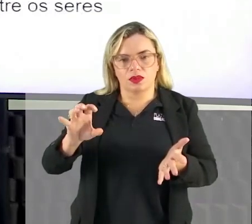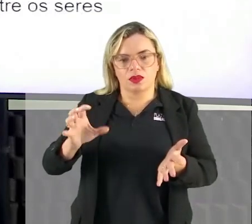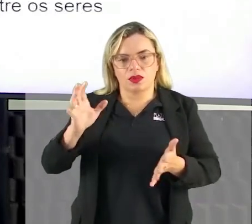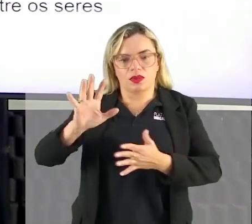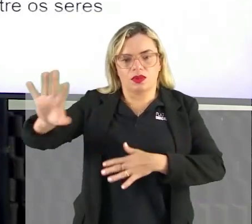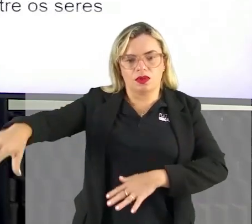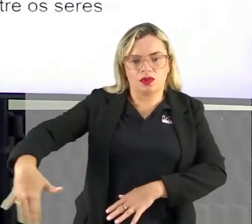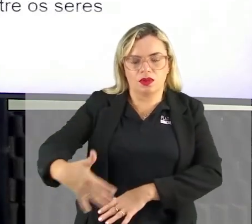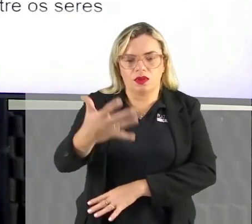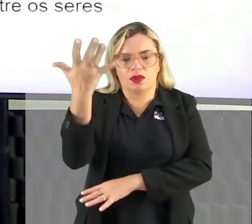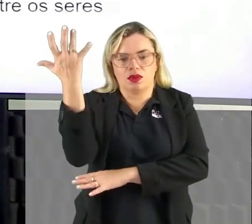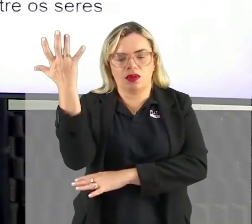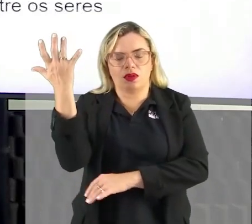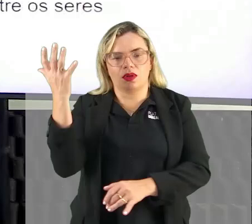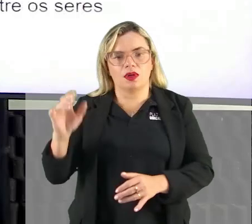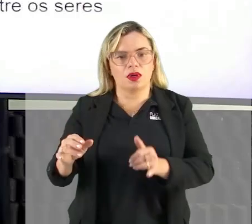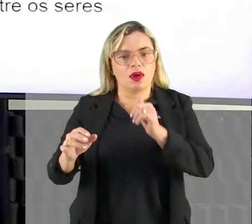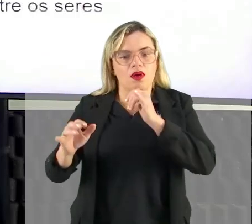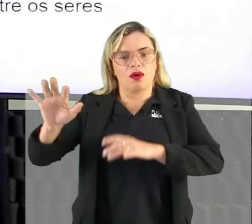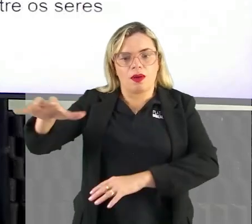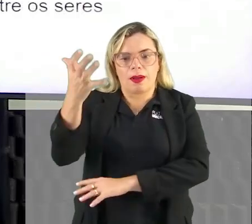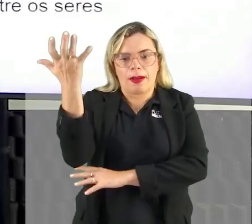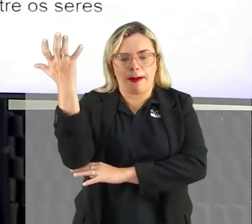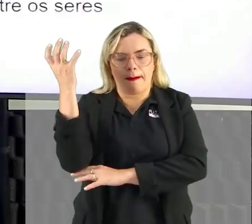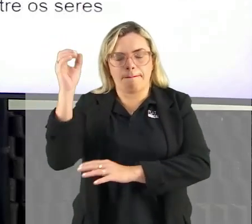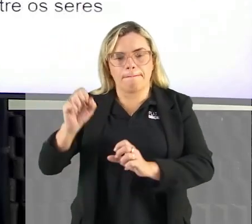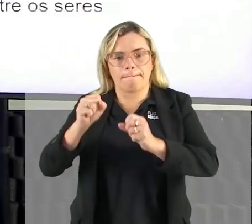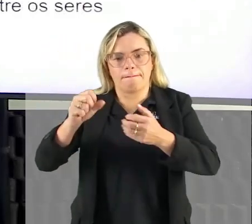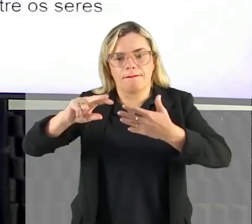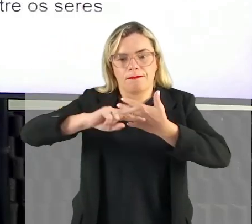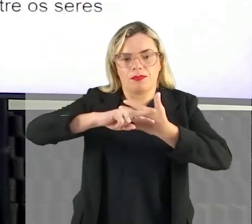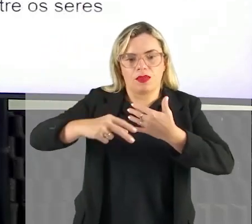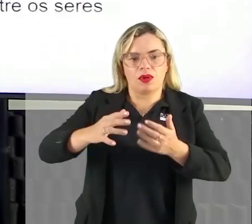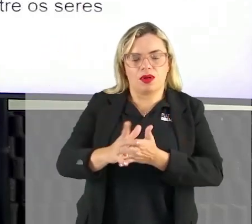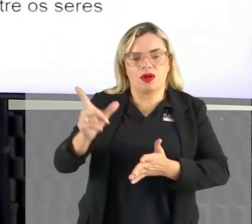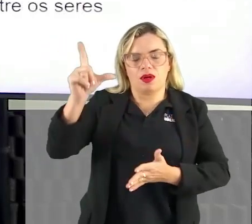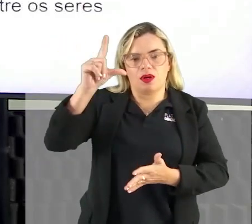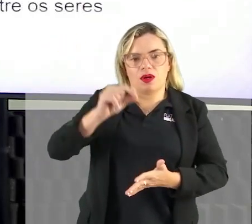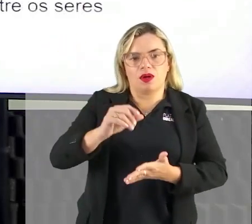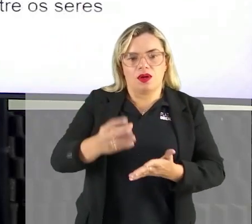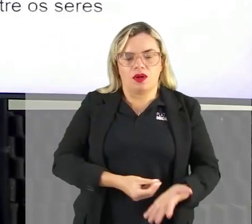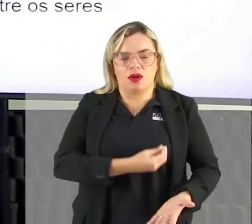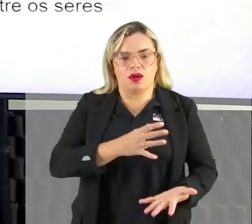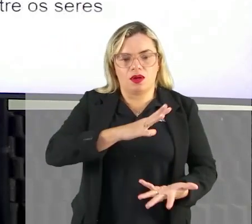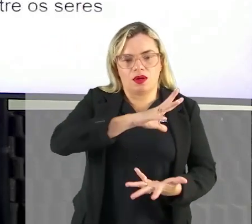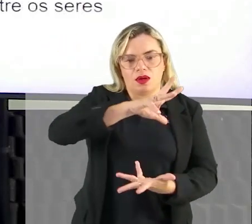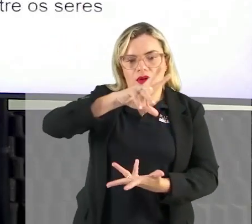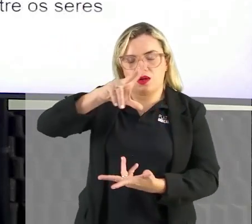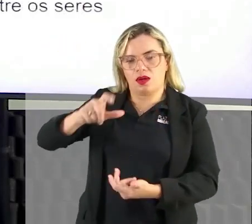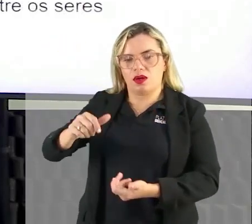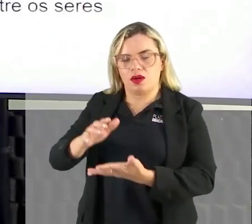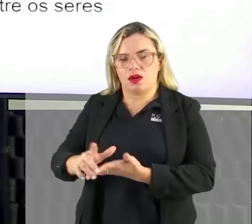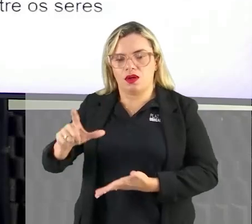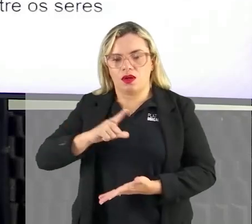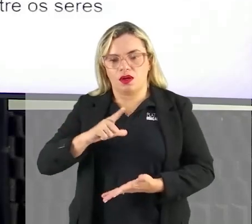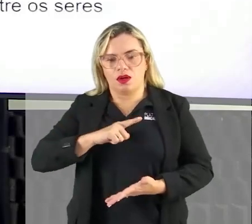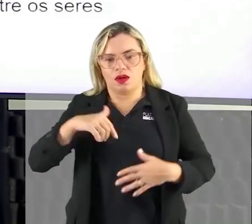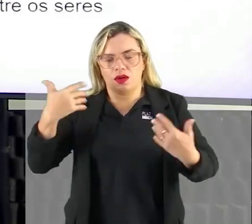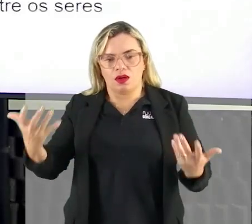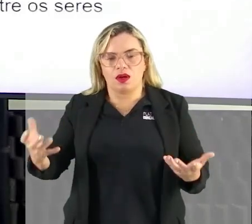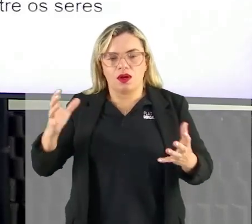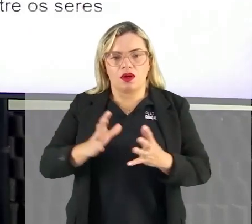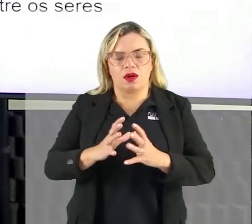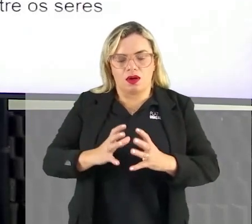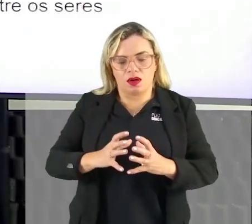Casos como o dessa árvore podem provocar redução da biodiversidade. Por quê? Por que a existência das